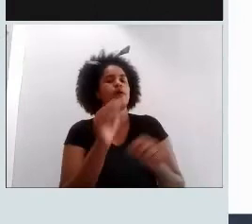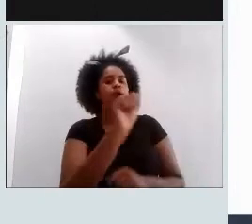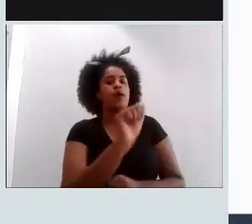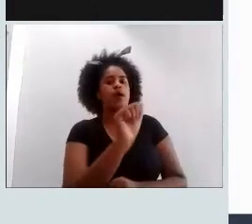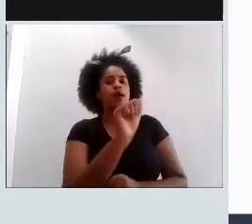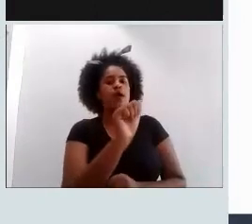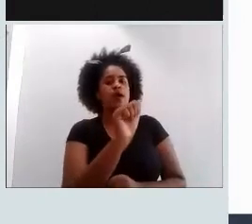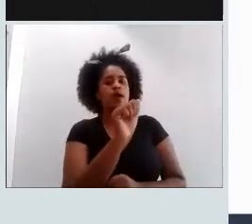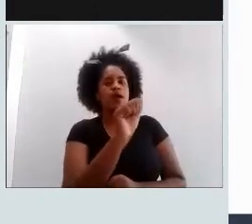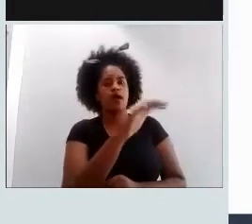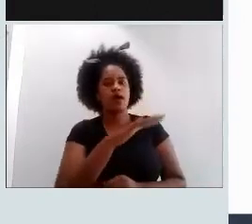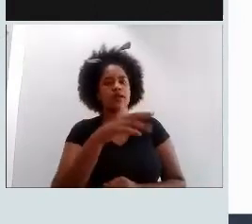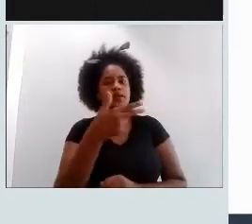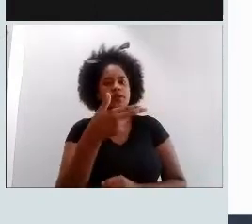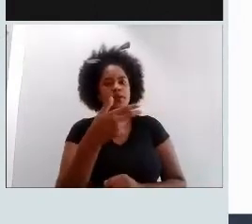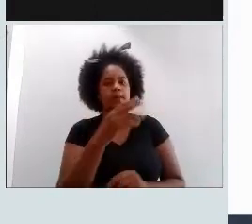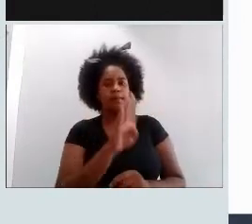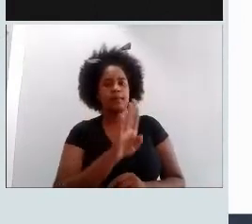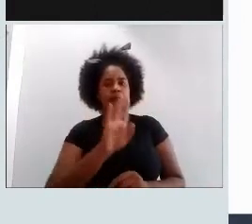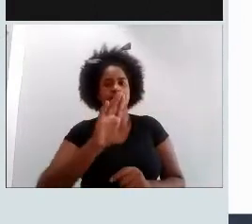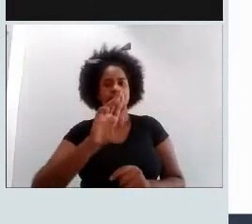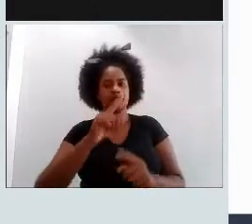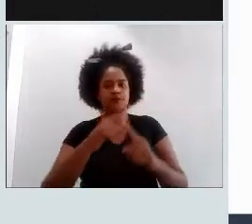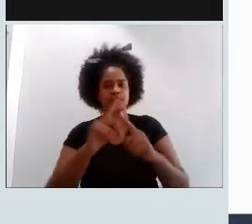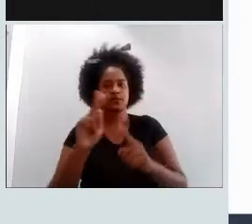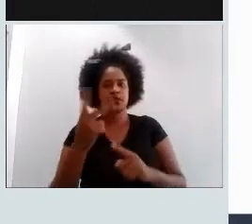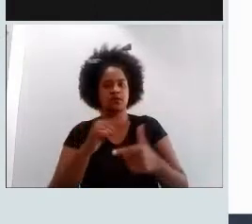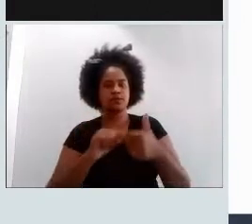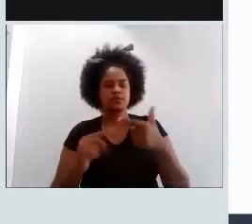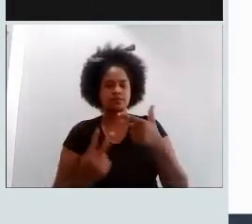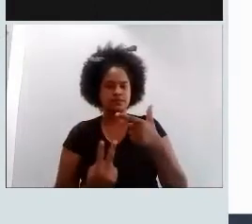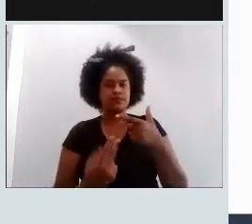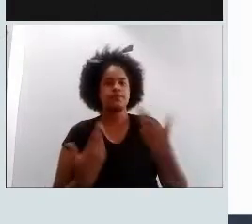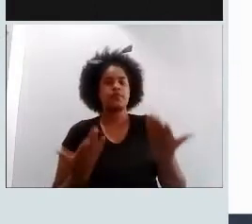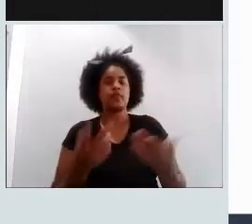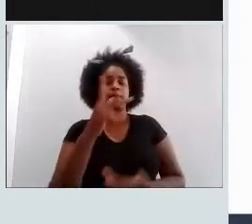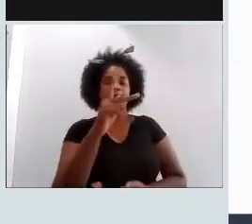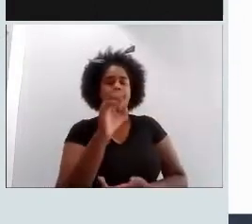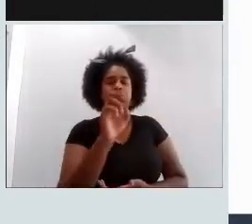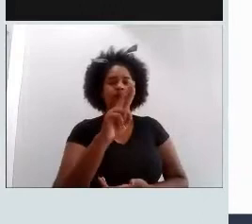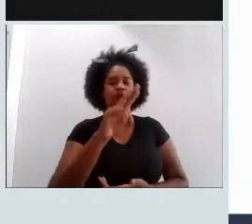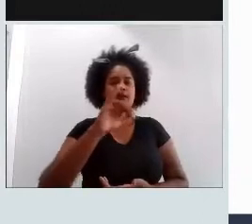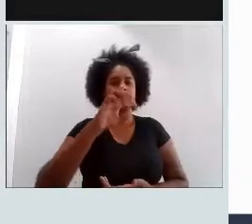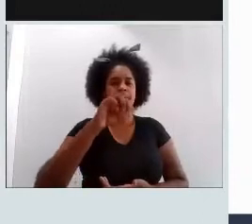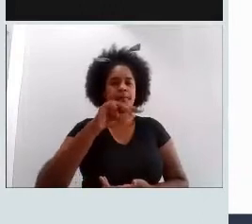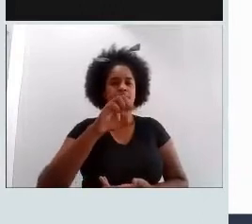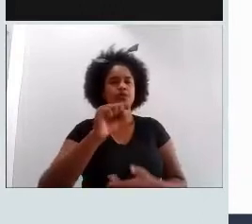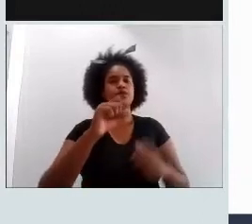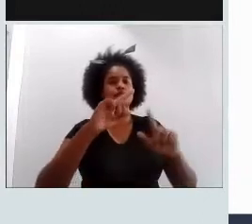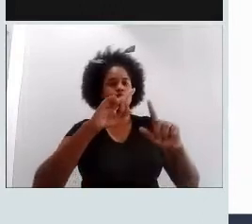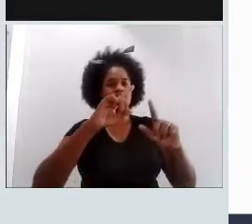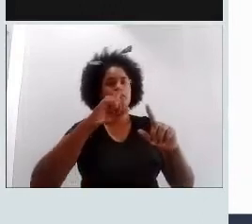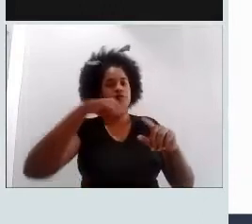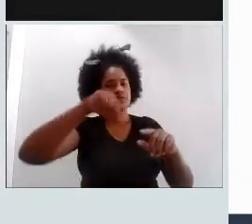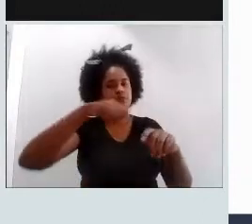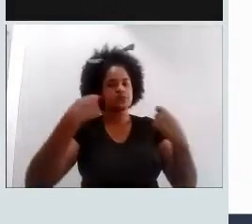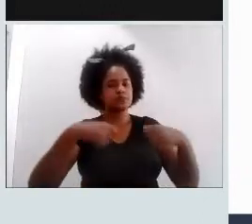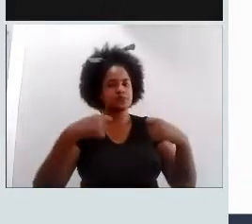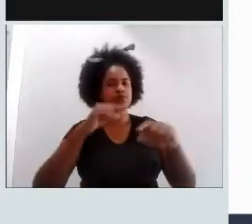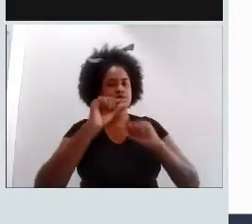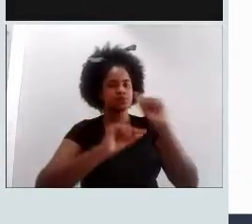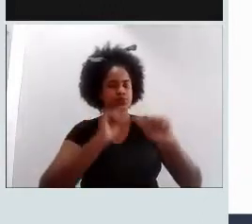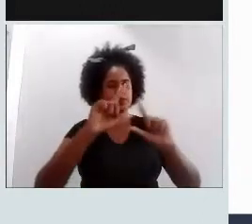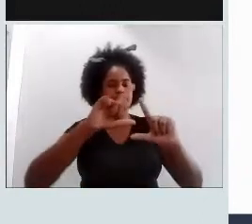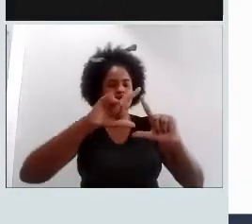altura dividido por 2. O perímetro é calculado pela soma de todos os lados, mas tem como calcular o semiperímetro